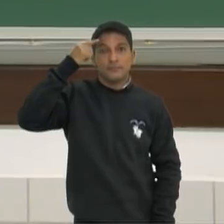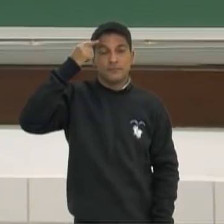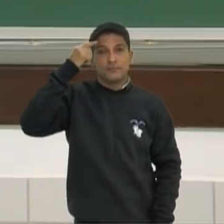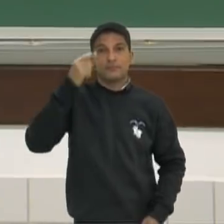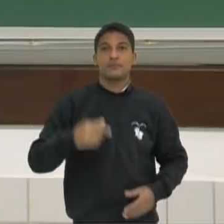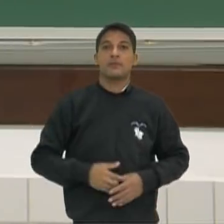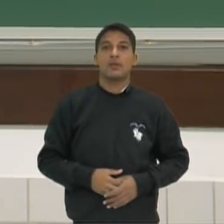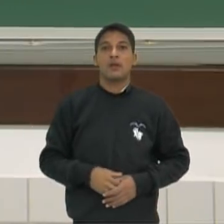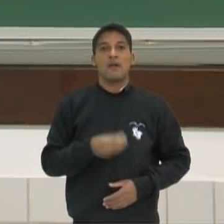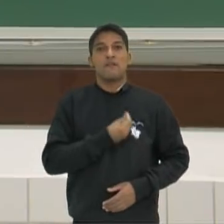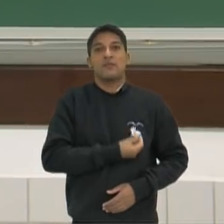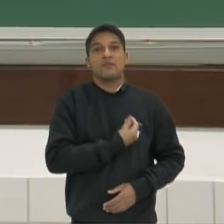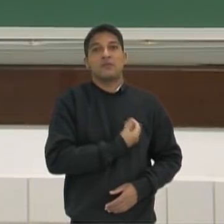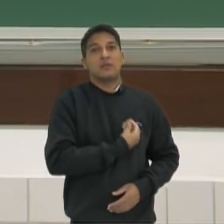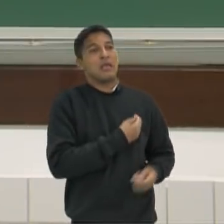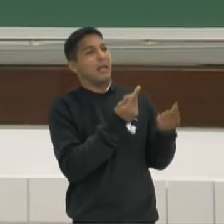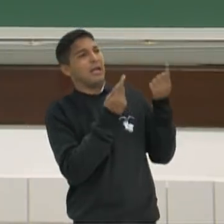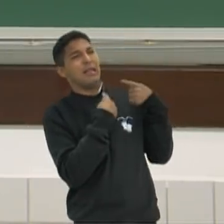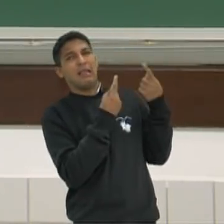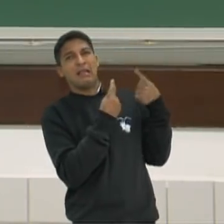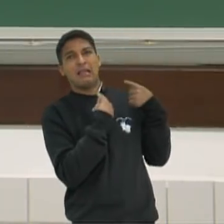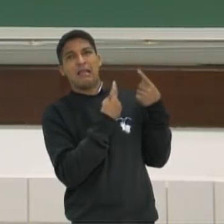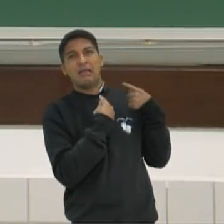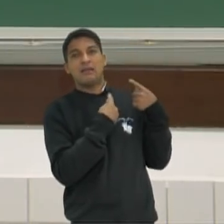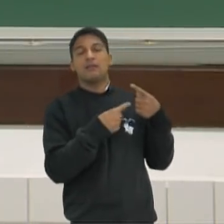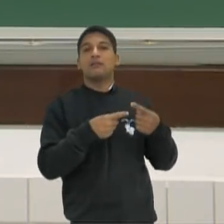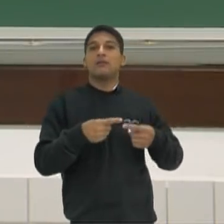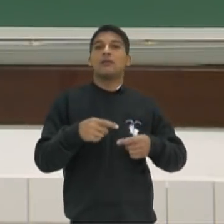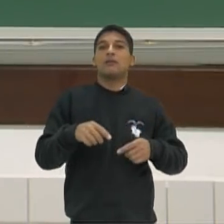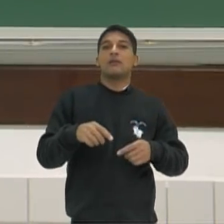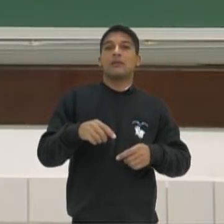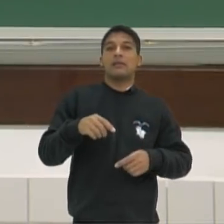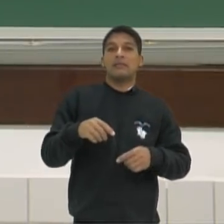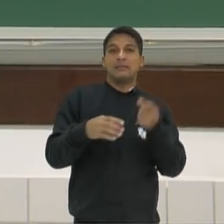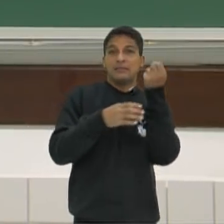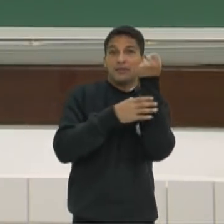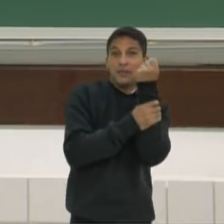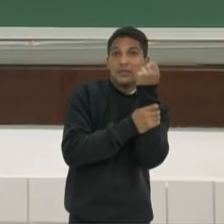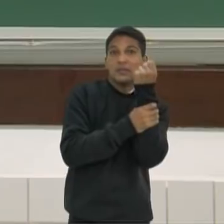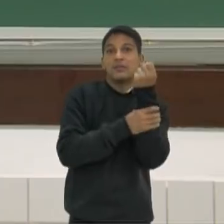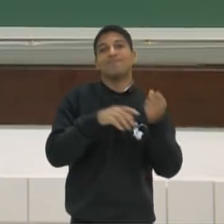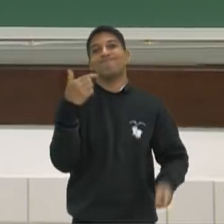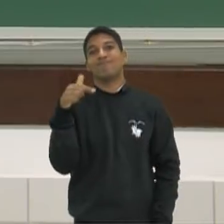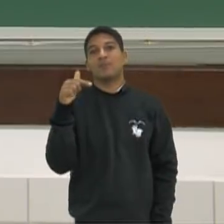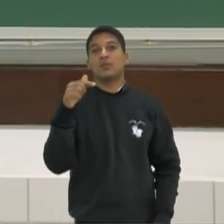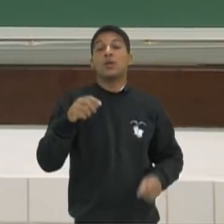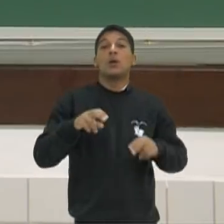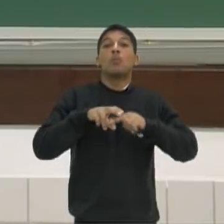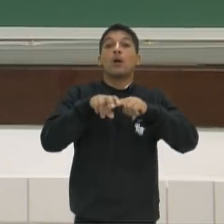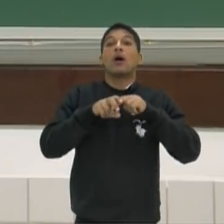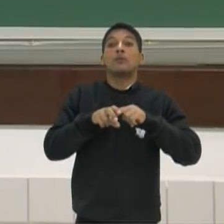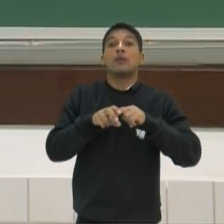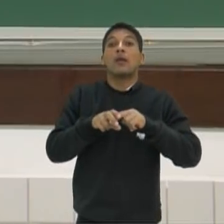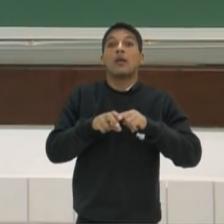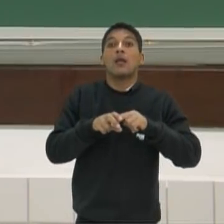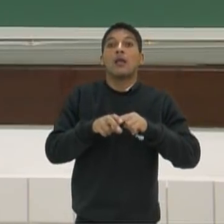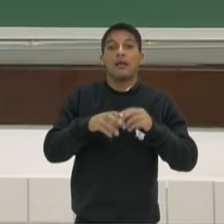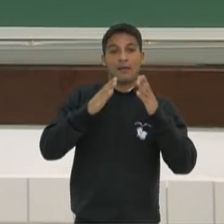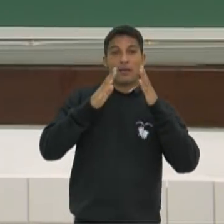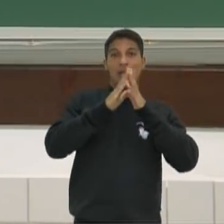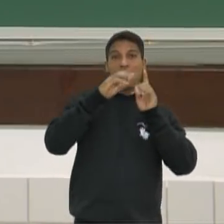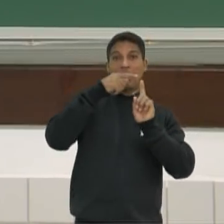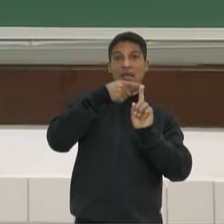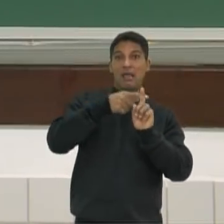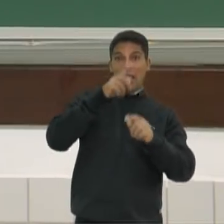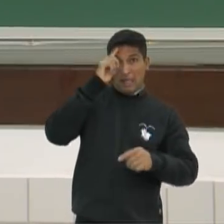vivia sobre uma grande insegurança, porque a qualquer momento o pecado podia fazer, qualquer ato